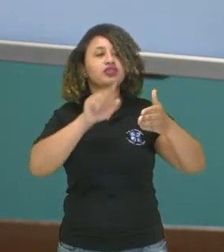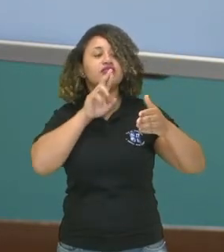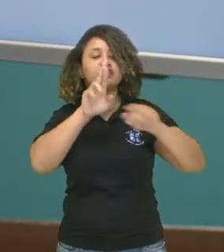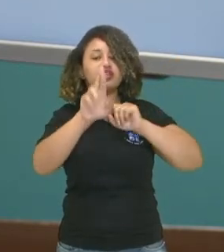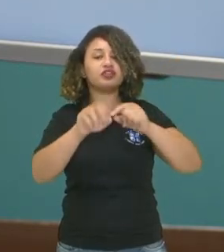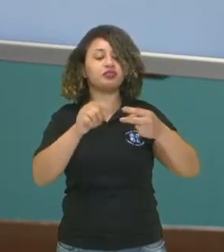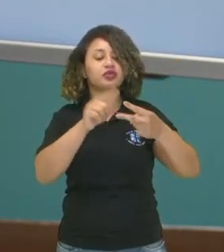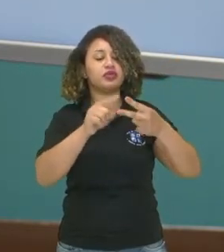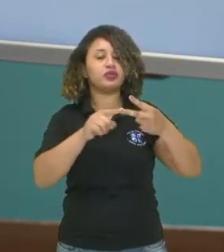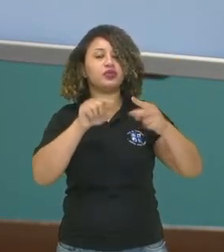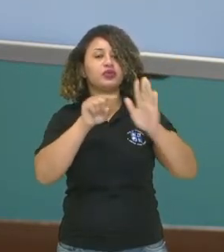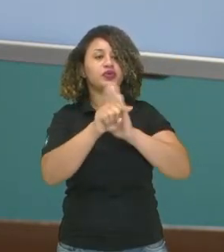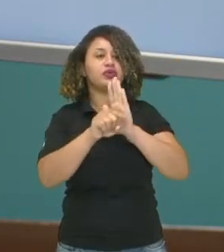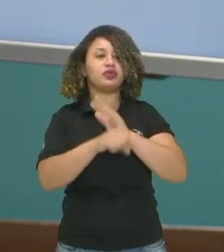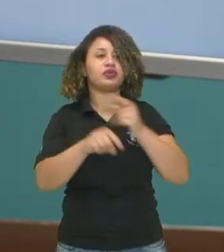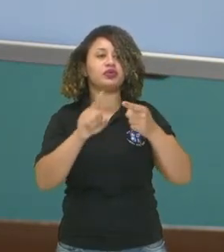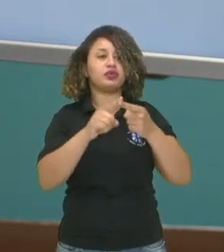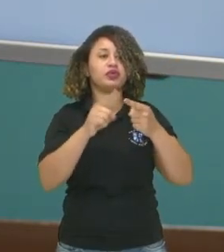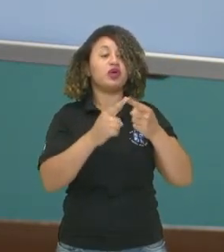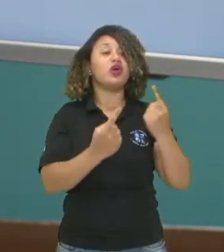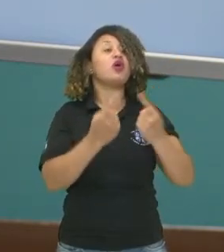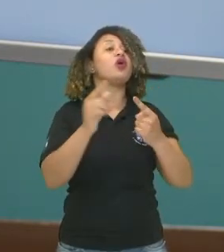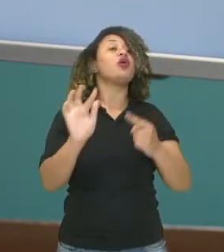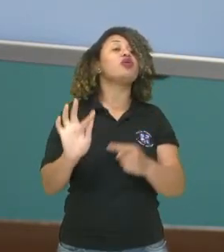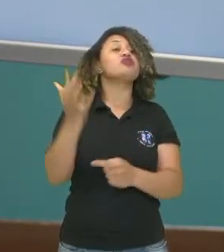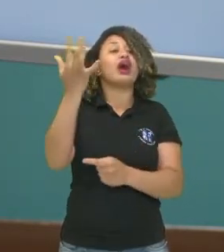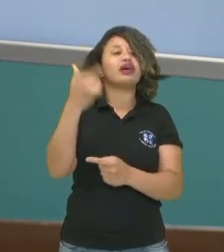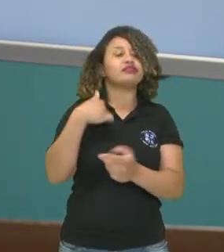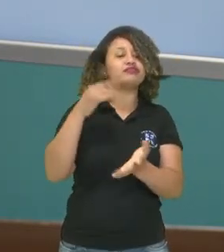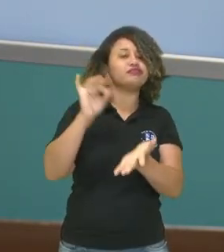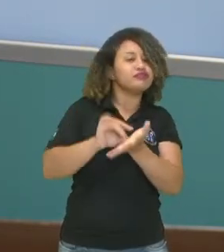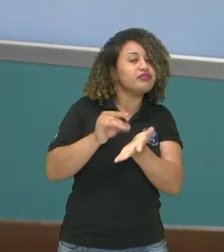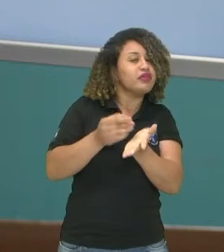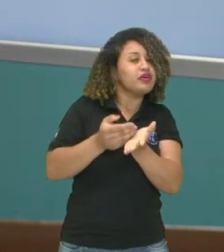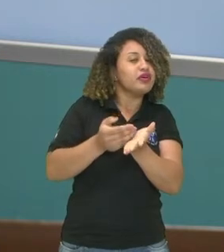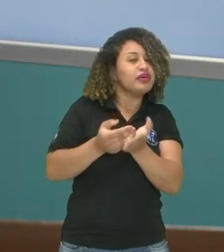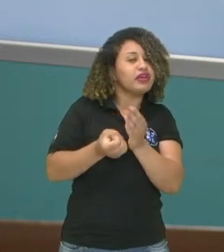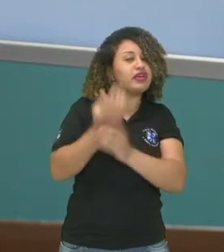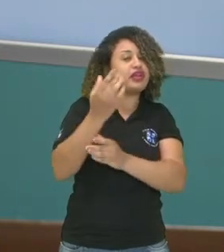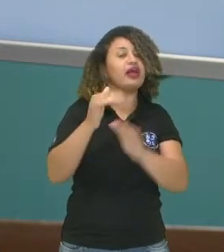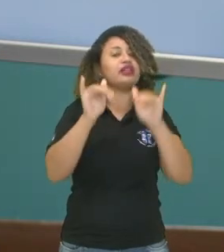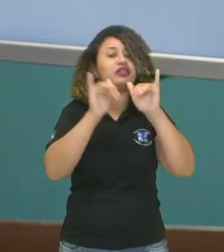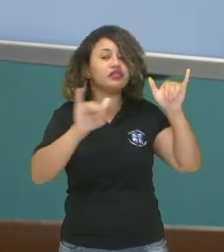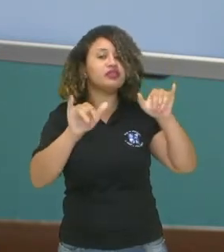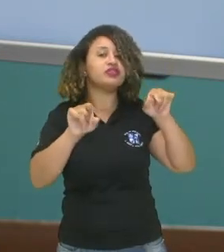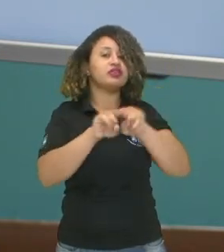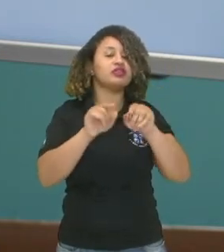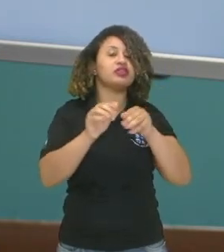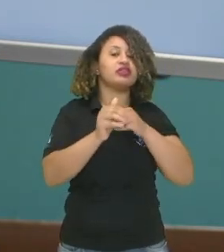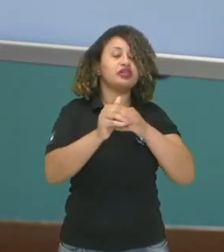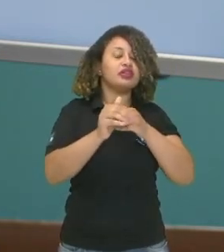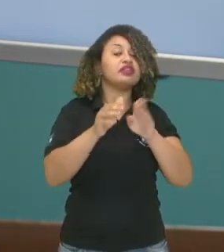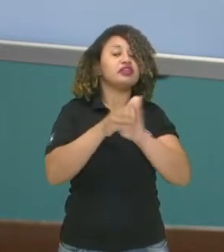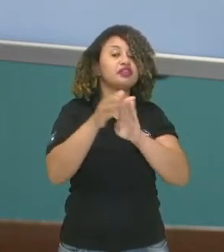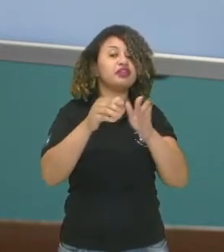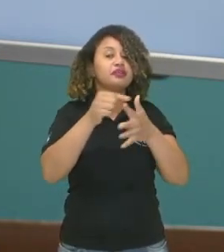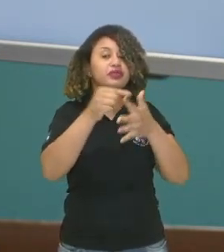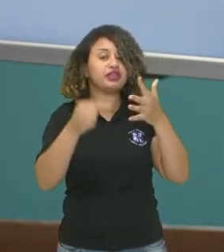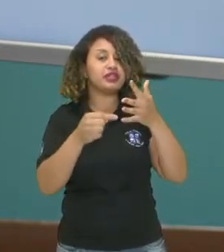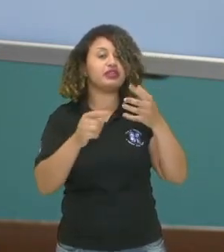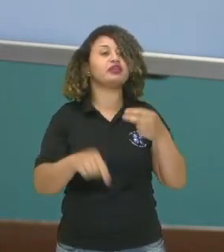duas perguntas. A. Qual fato deu origem à notícia e ao guia? B. Que situação